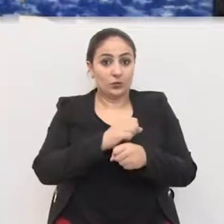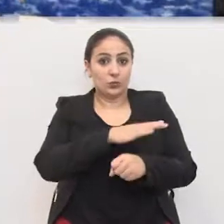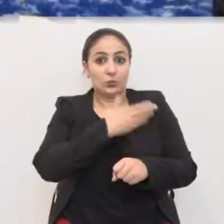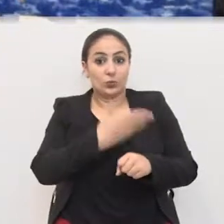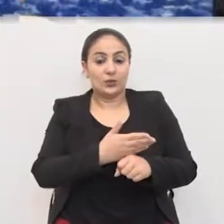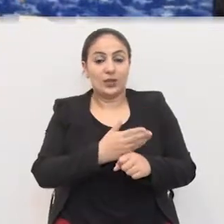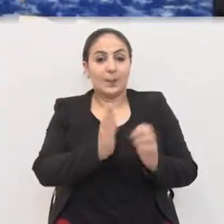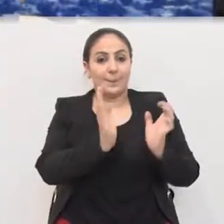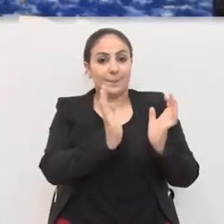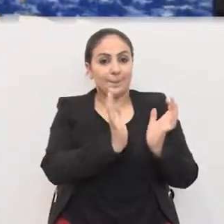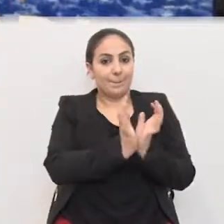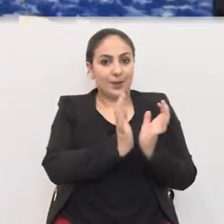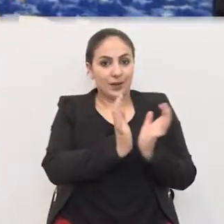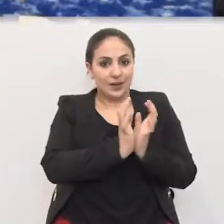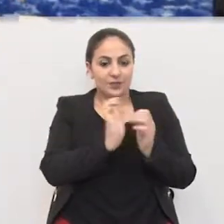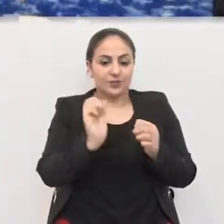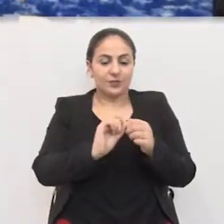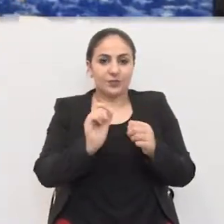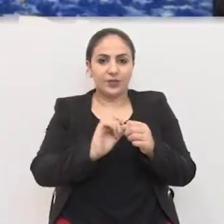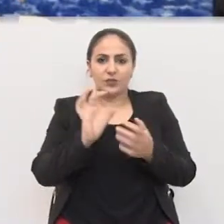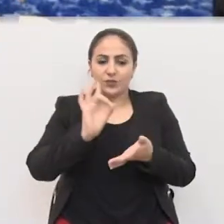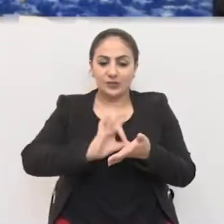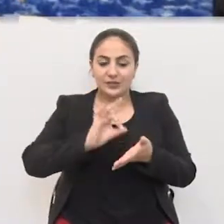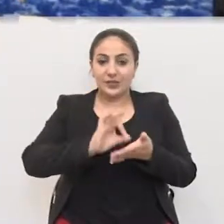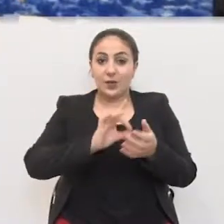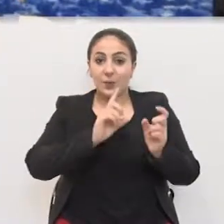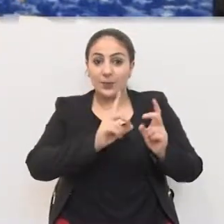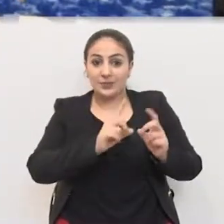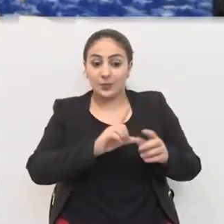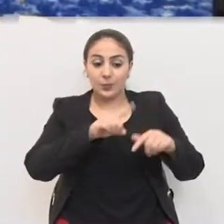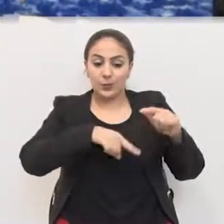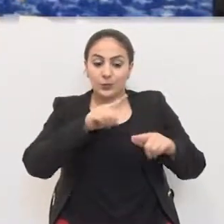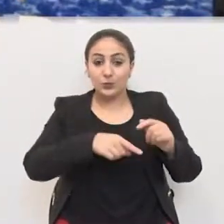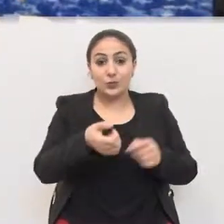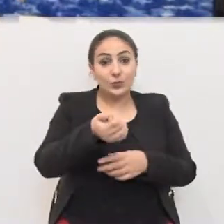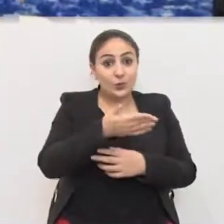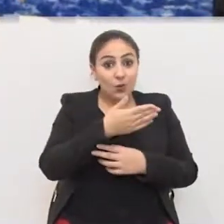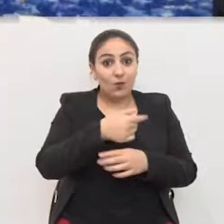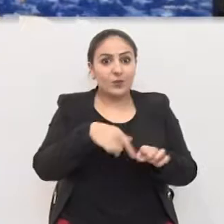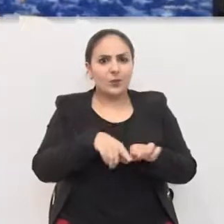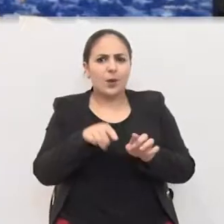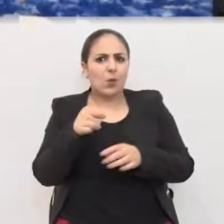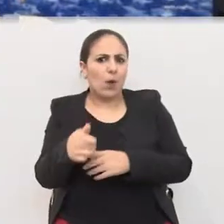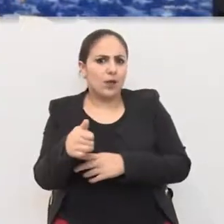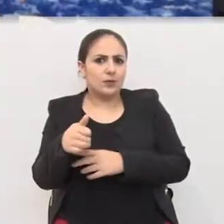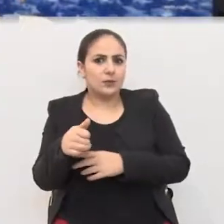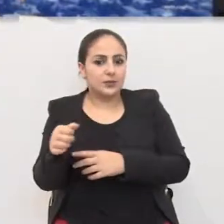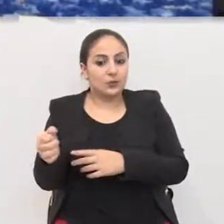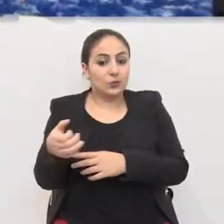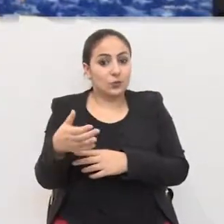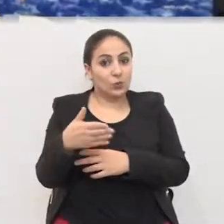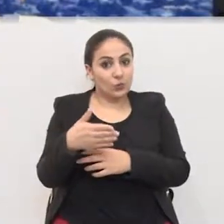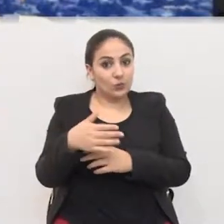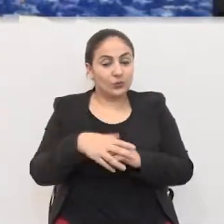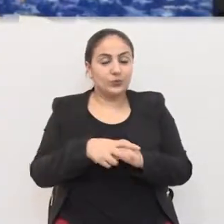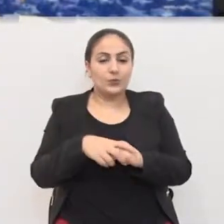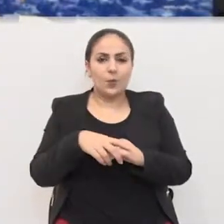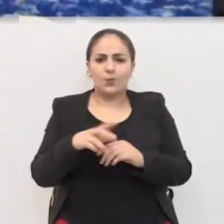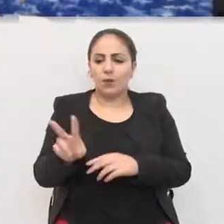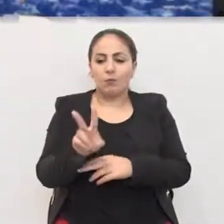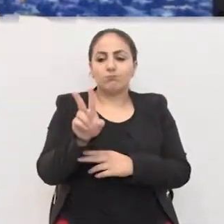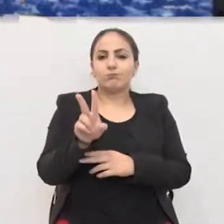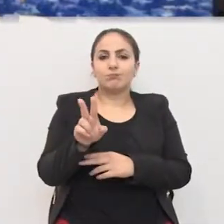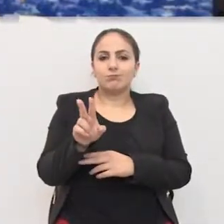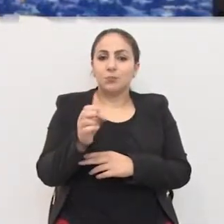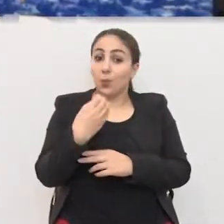Durante todo o ano, a APAE realiza o tradicional bazar com produtos novos e seminovos por preços acessíveis.